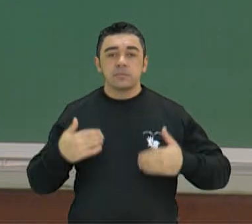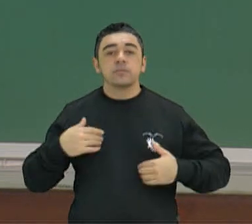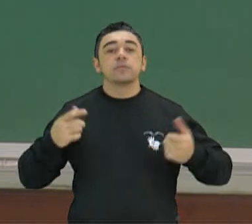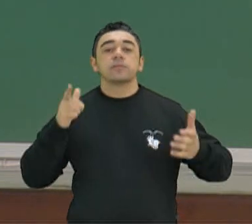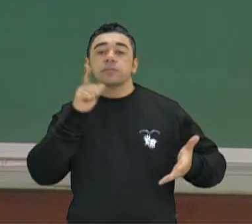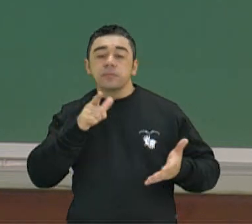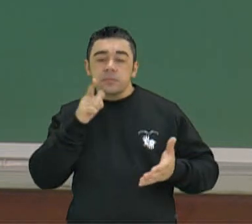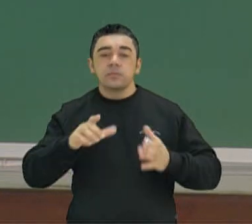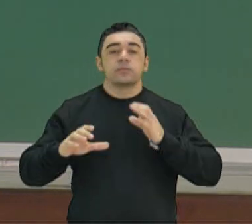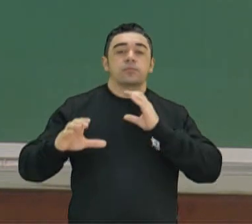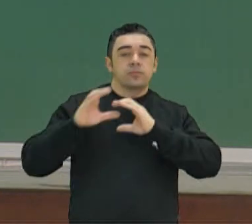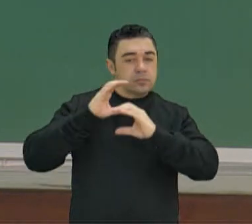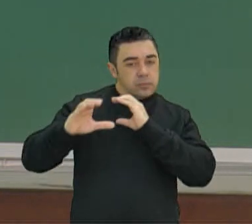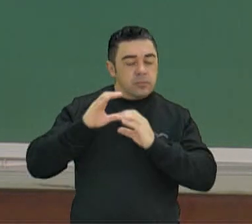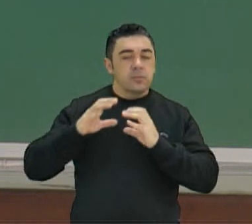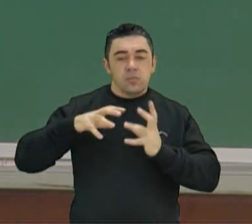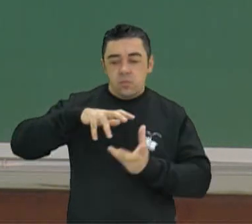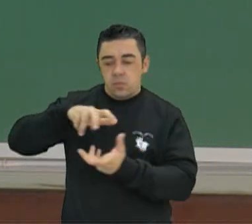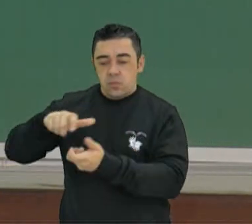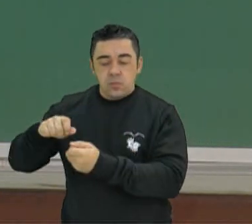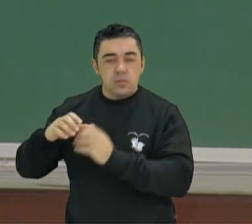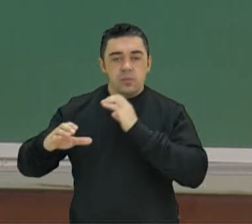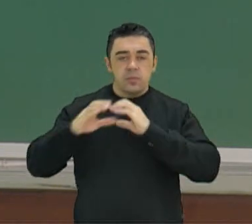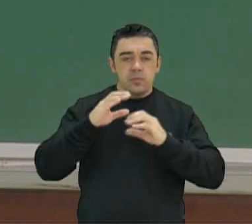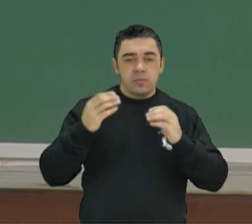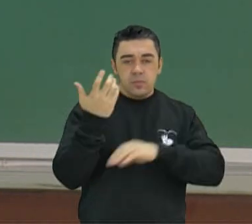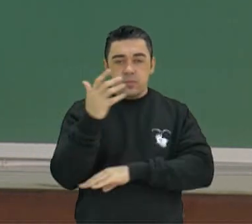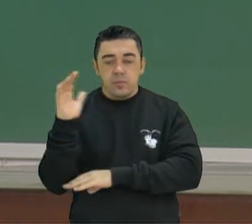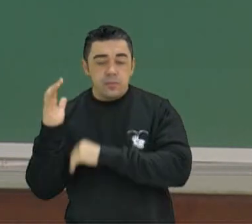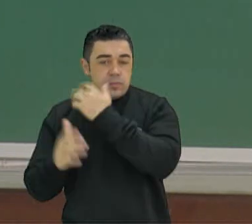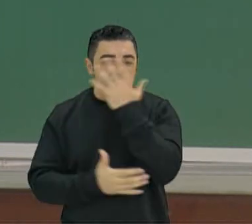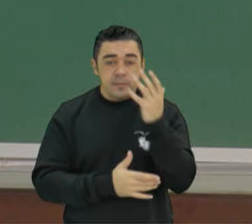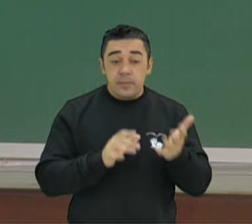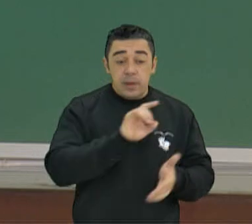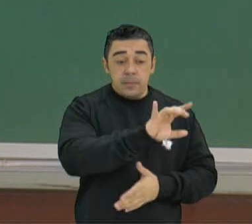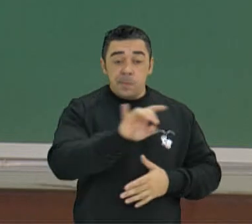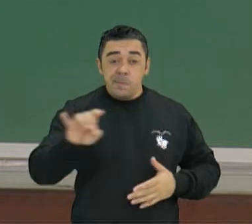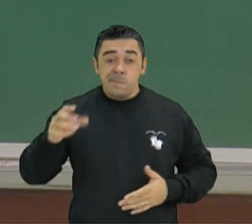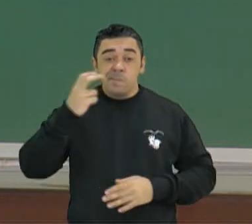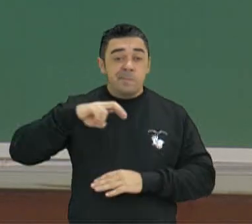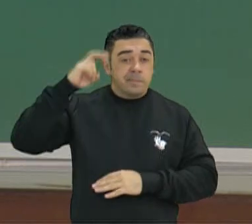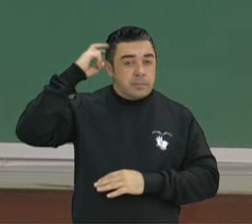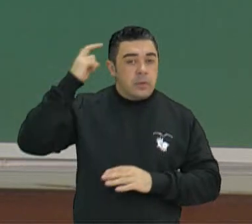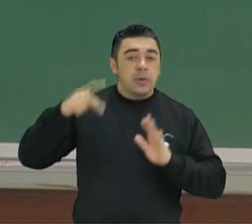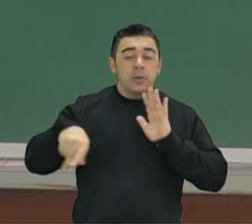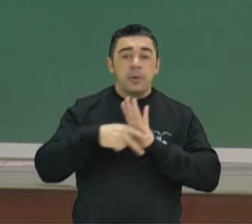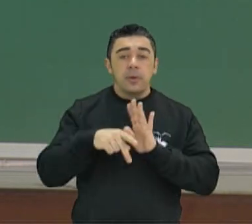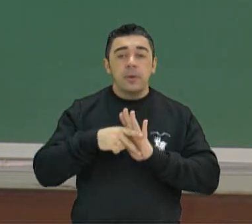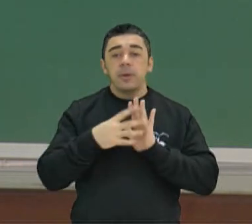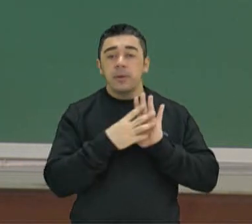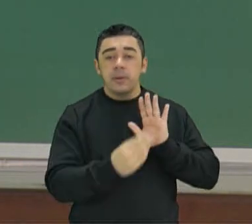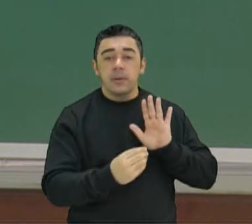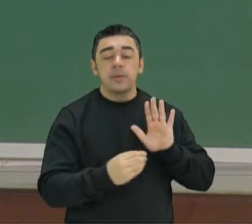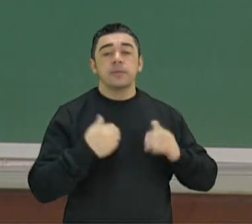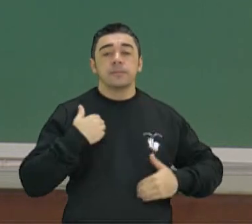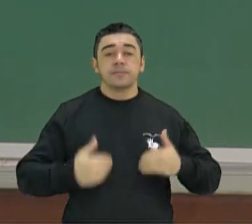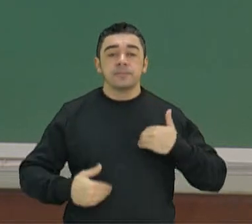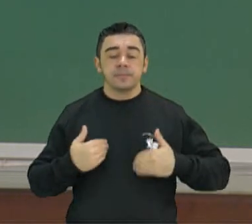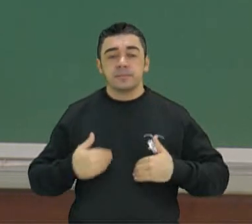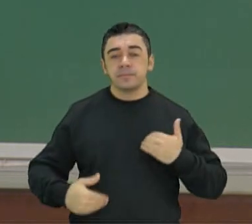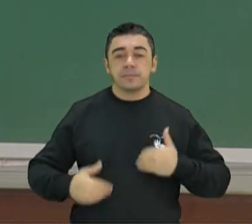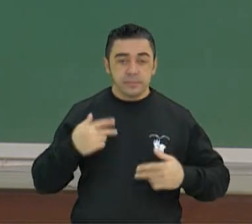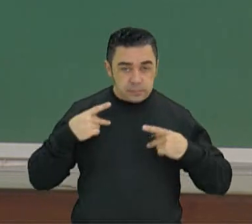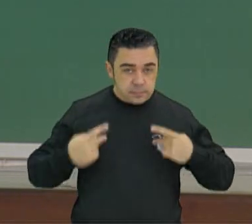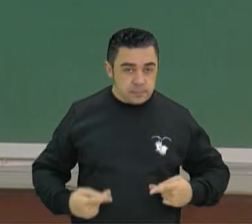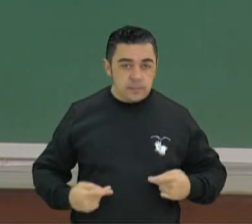com o mundo, com a natureza. E cada cultura modela e fabrica, à sua maneira, um corpo humano, seja por meio de razões